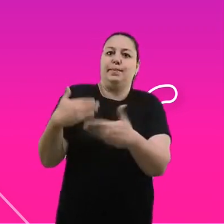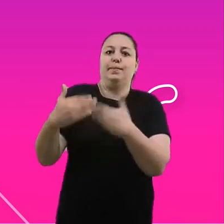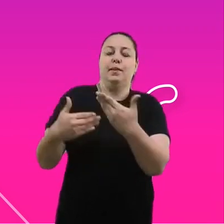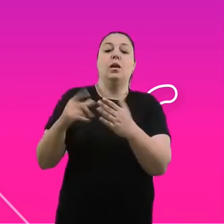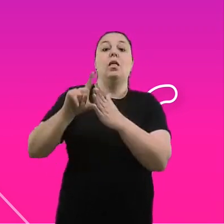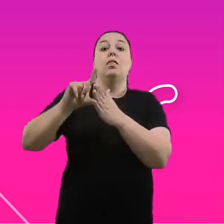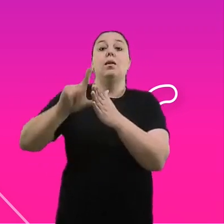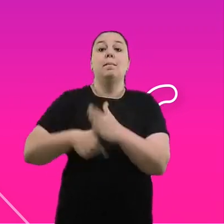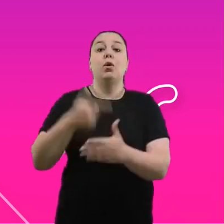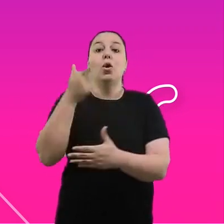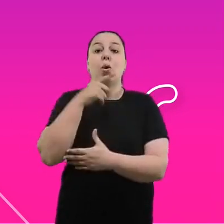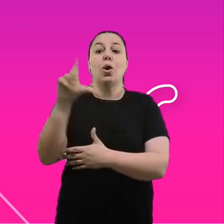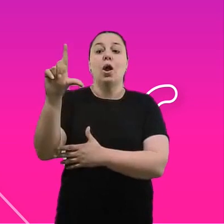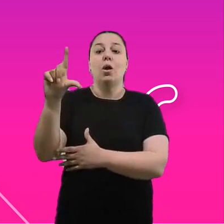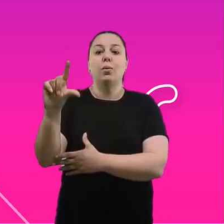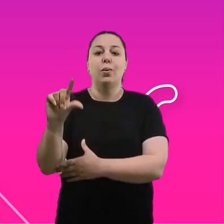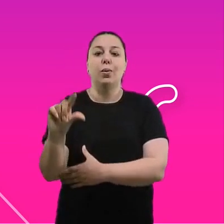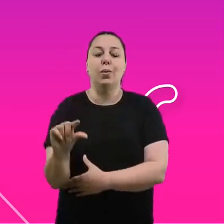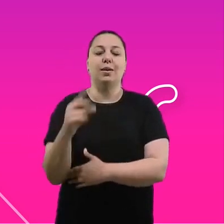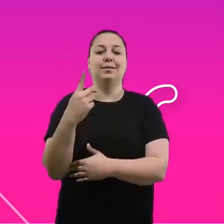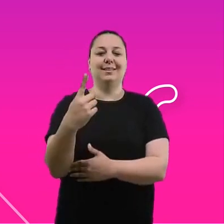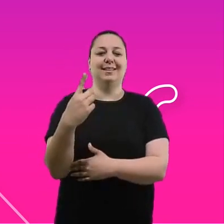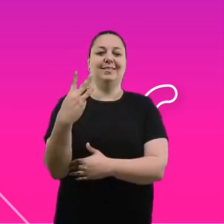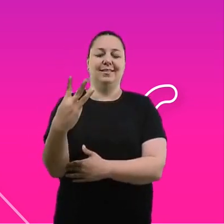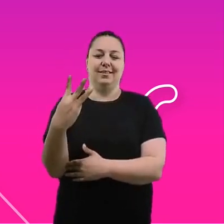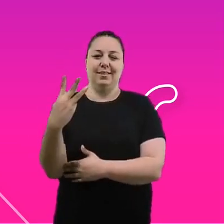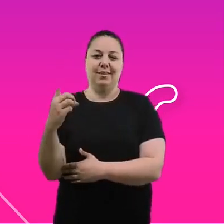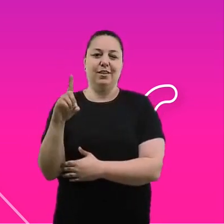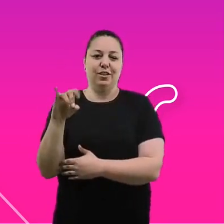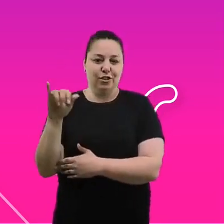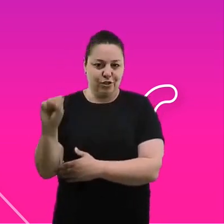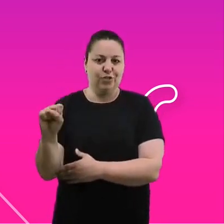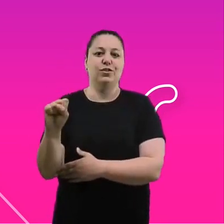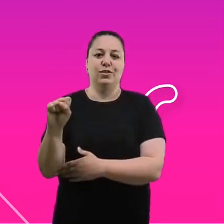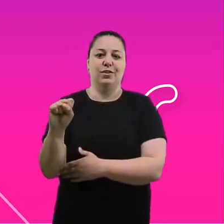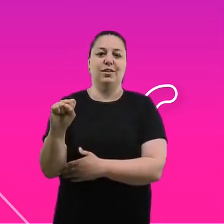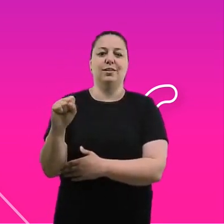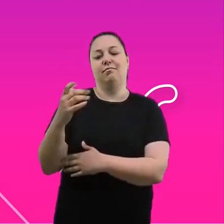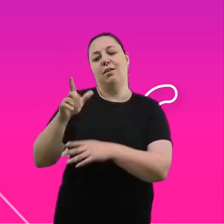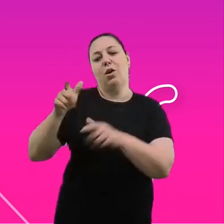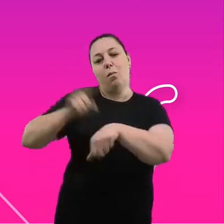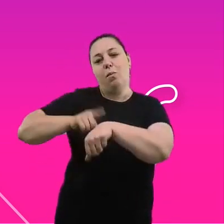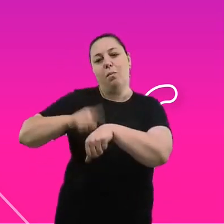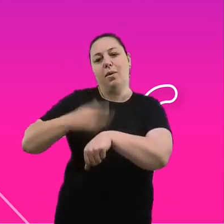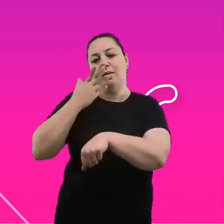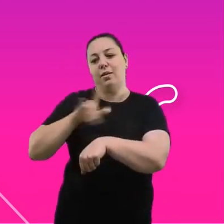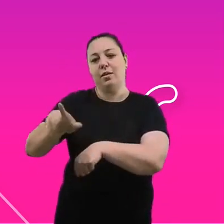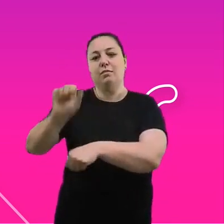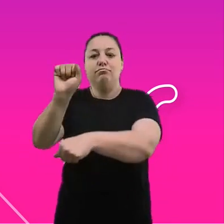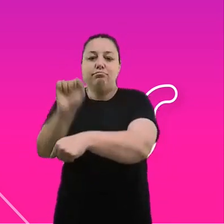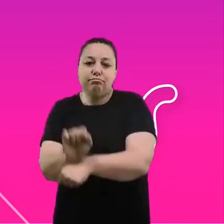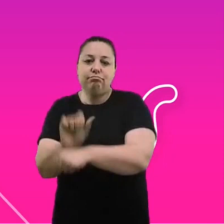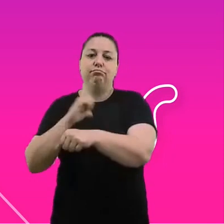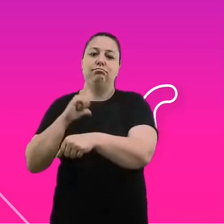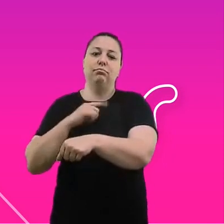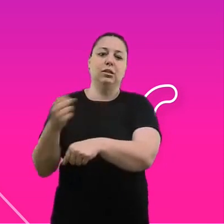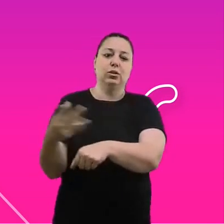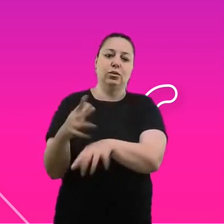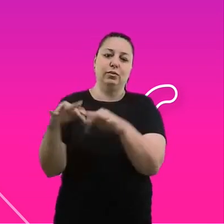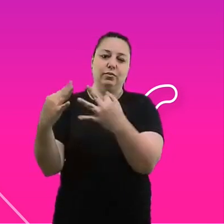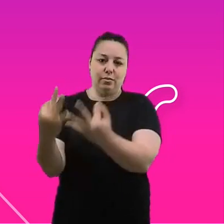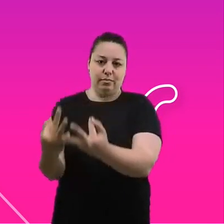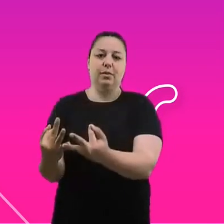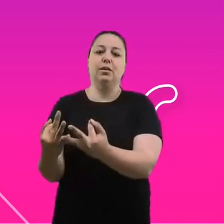quase um ano do tempo que a criança fica abrigada à espera de uma família. E a melhor média foi no